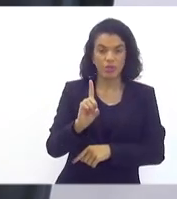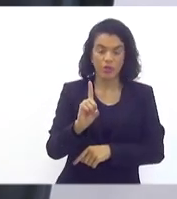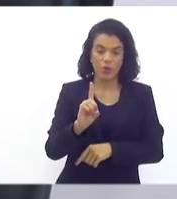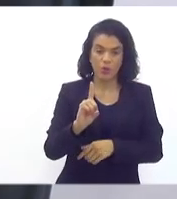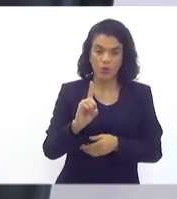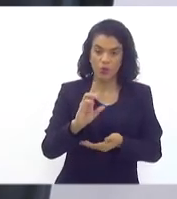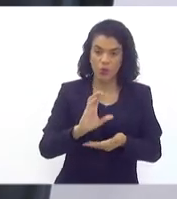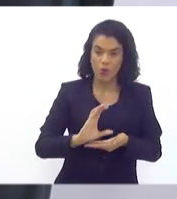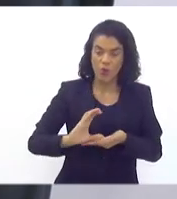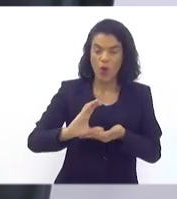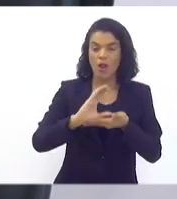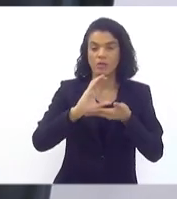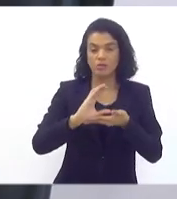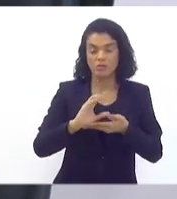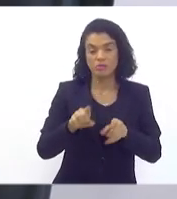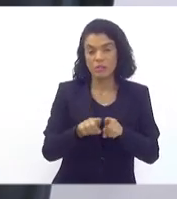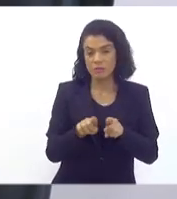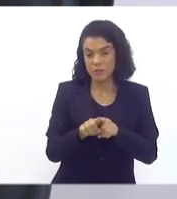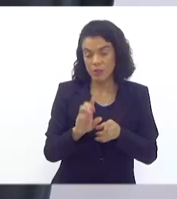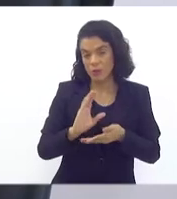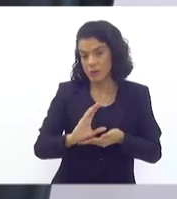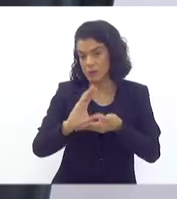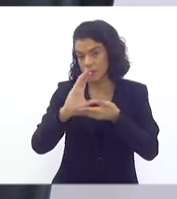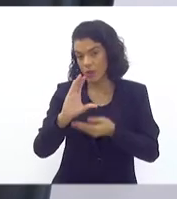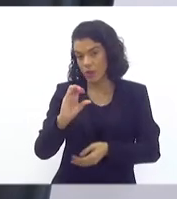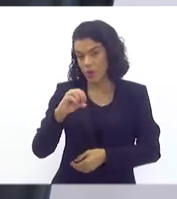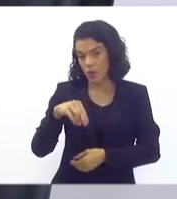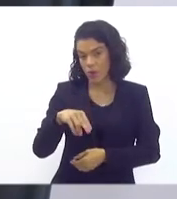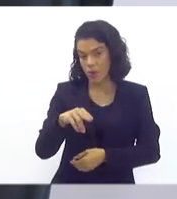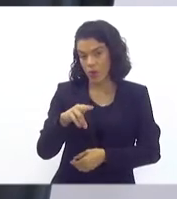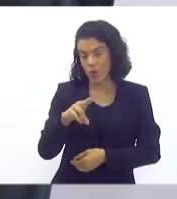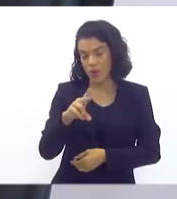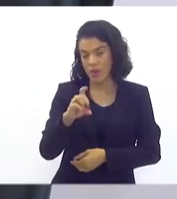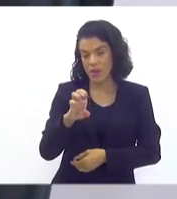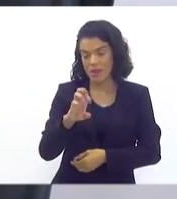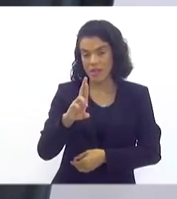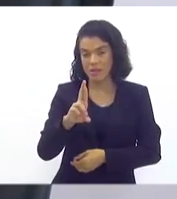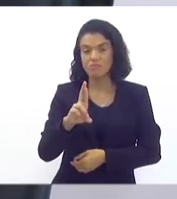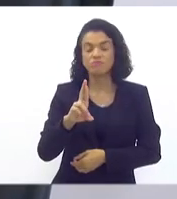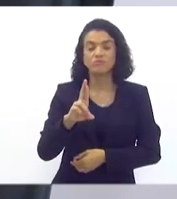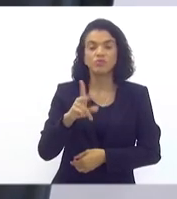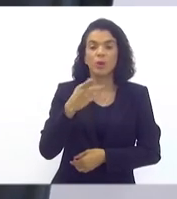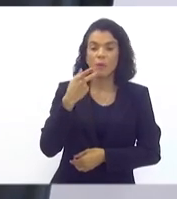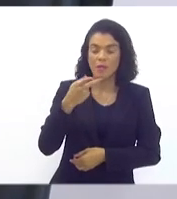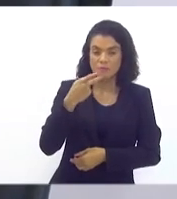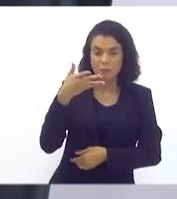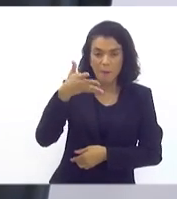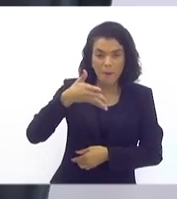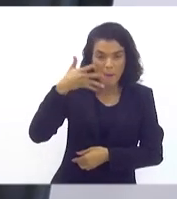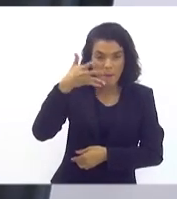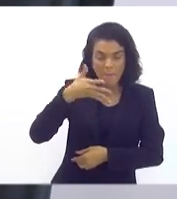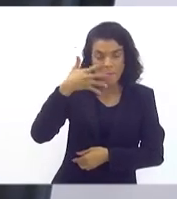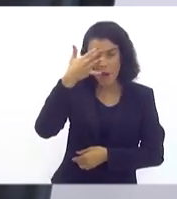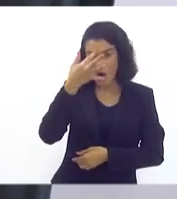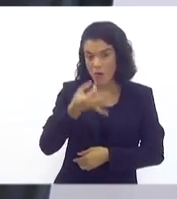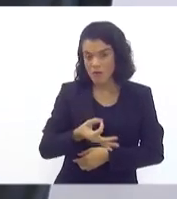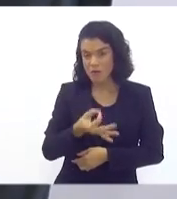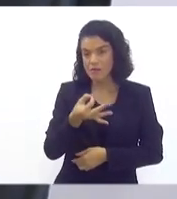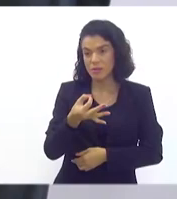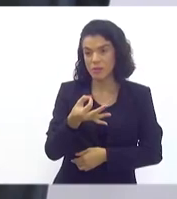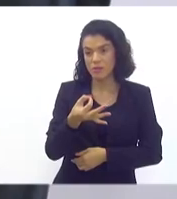colegiado e ao Conselheiro com o Ander também pela sobriedade das palavras tenha mais a pessoa não tá convicção que esse